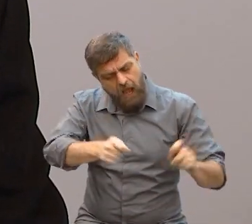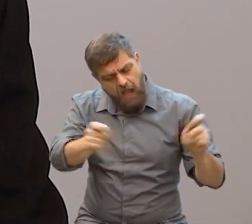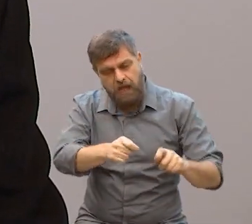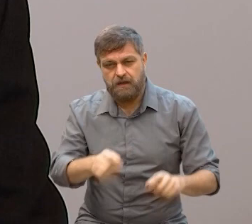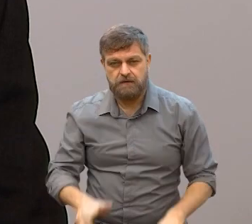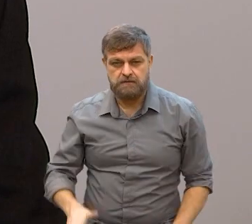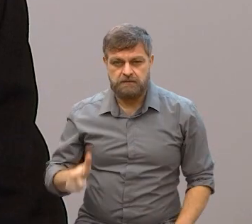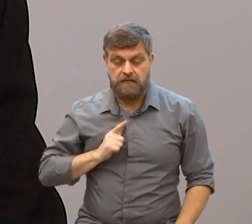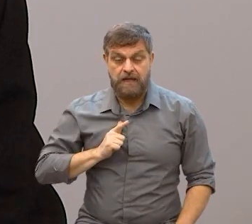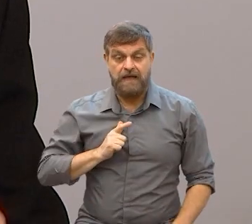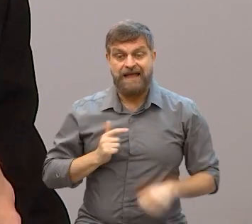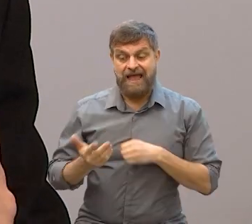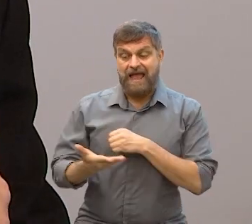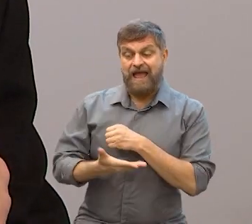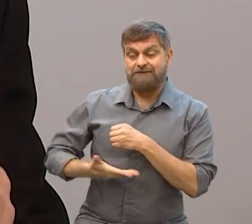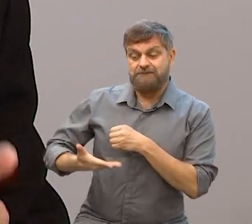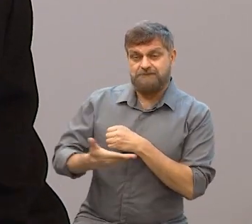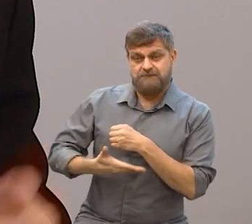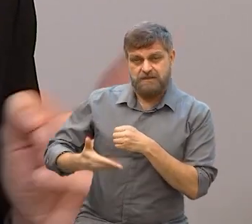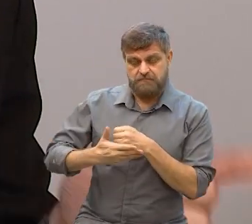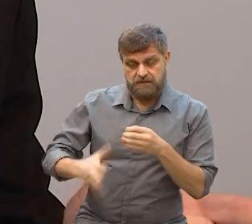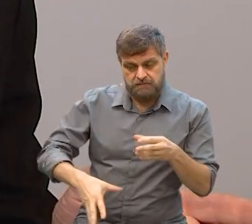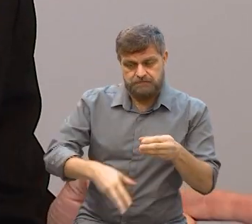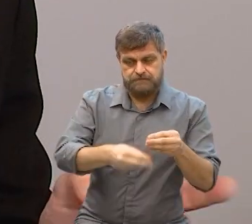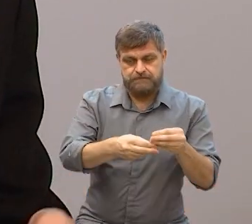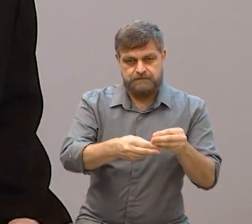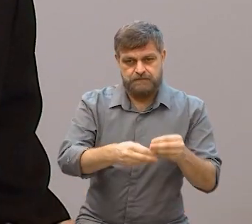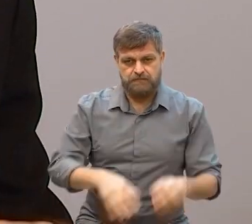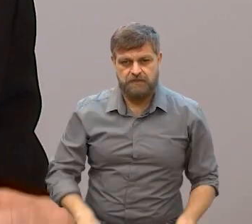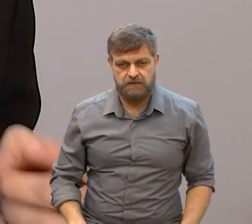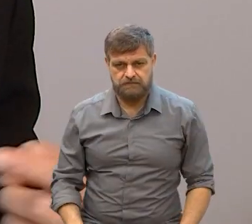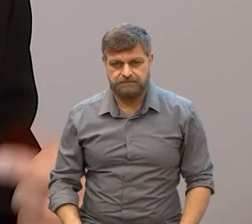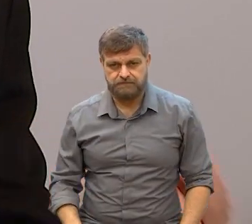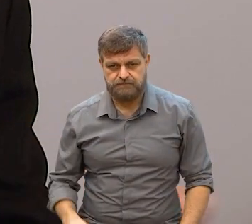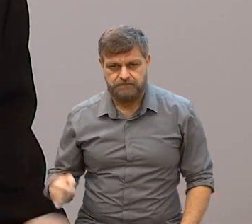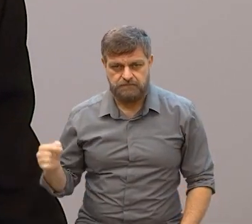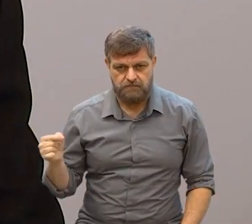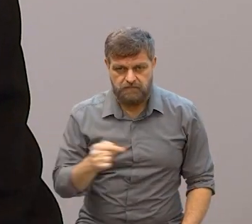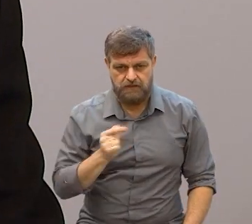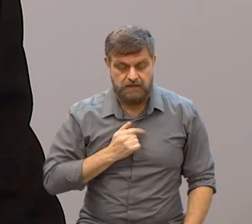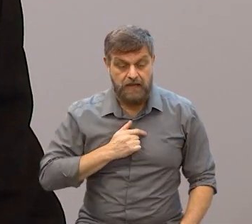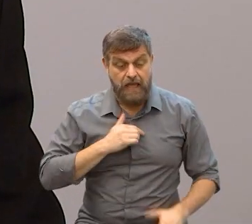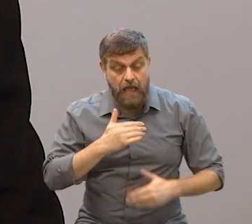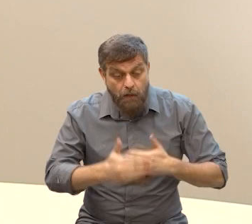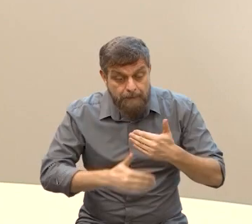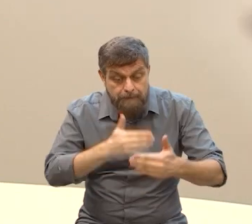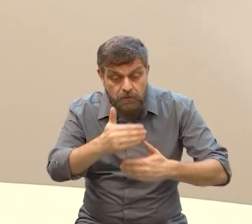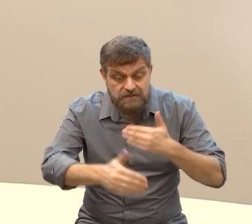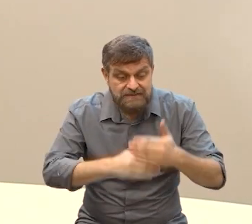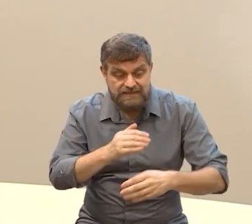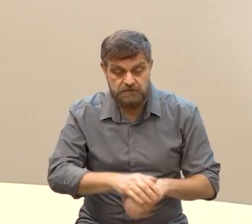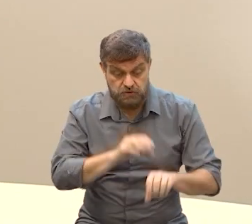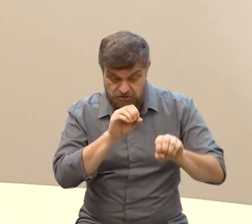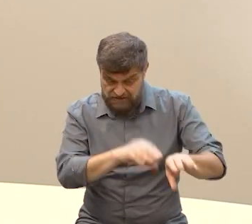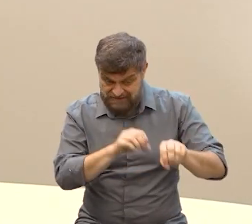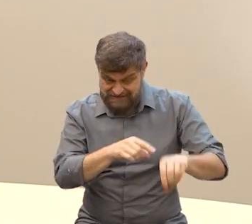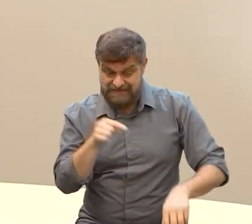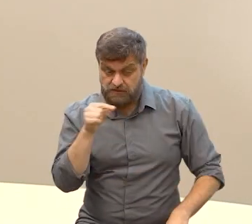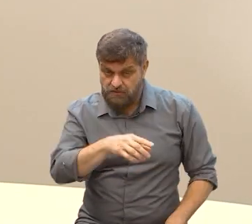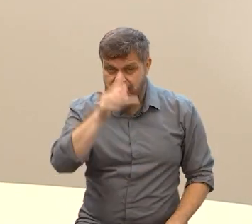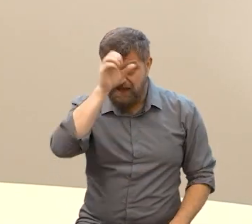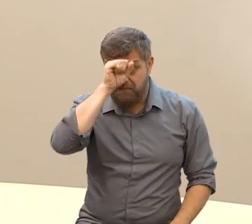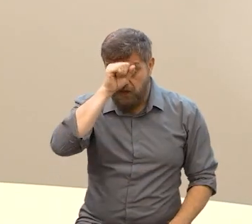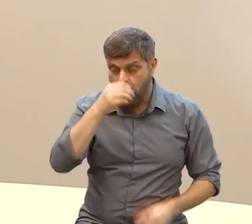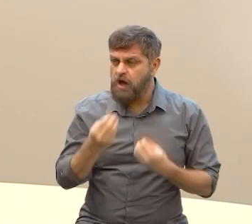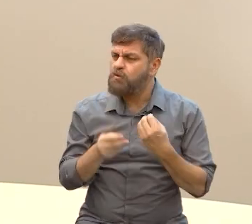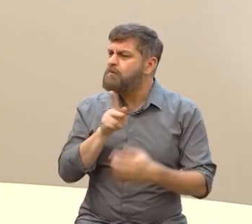é componente fundamental, ela é complementar à formal, na construção desse processo de ensino-aprendizagem, de aprendizagem. Né? Mas como é que o professor faz